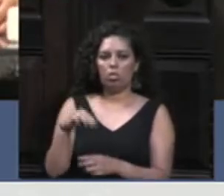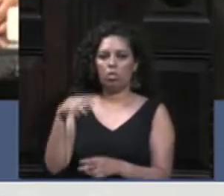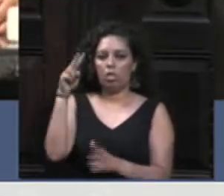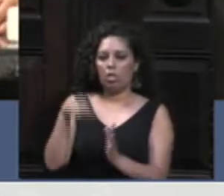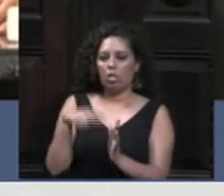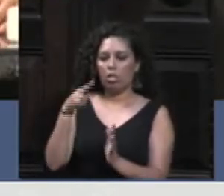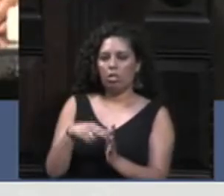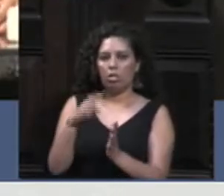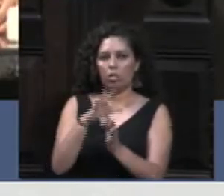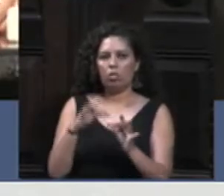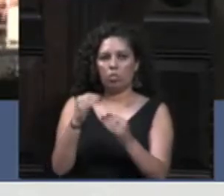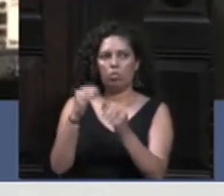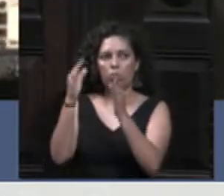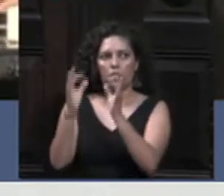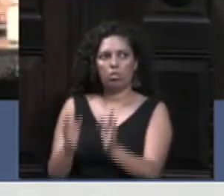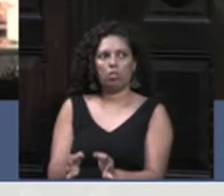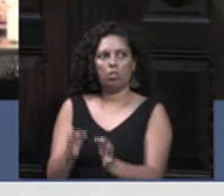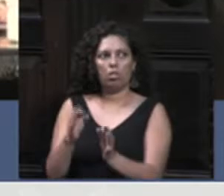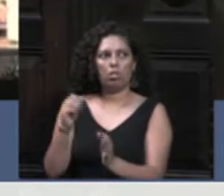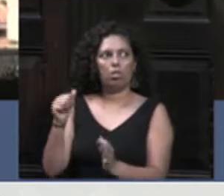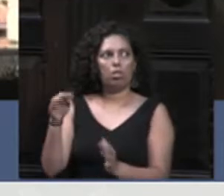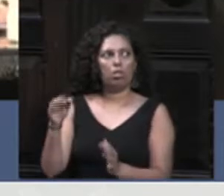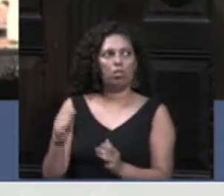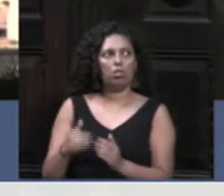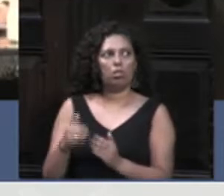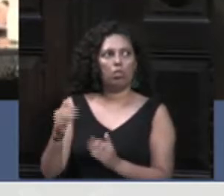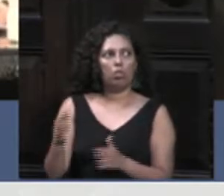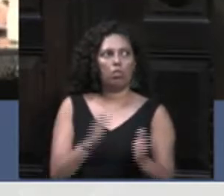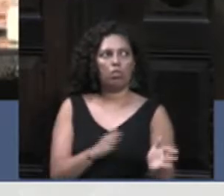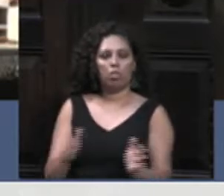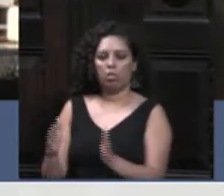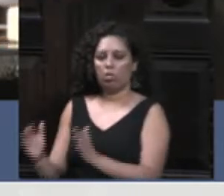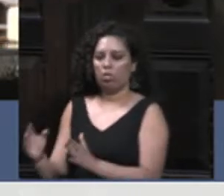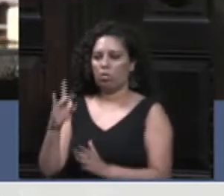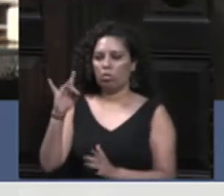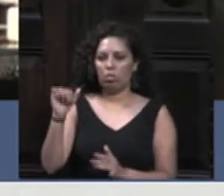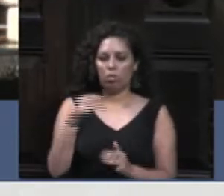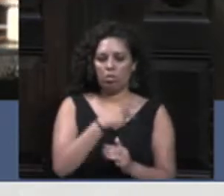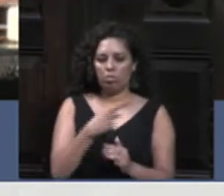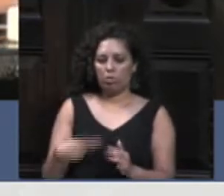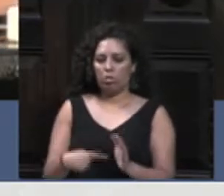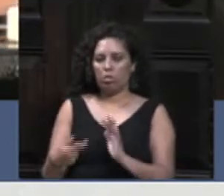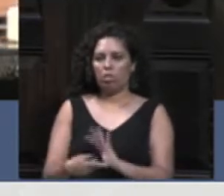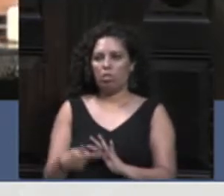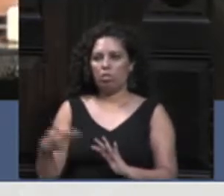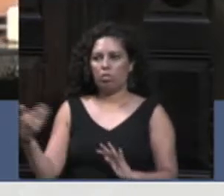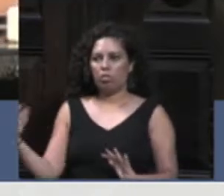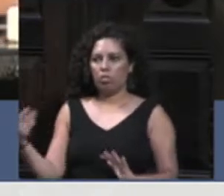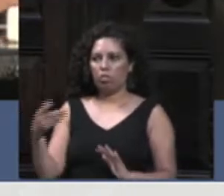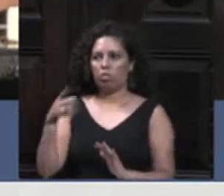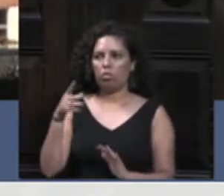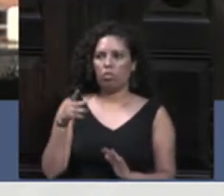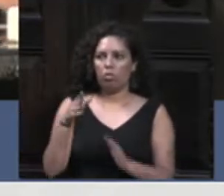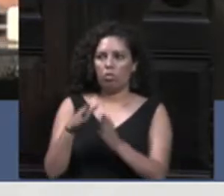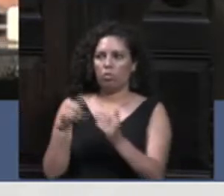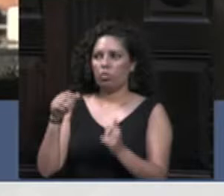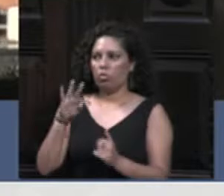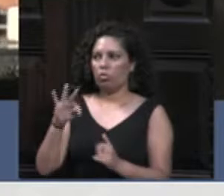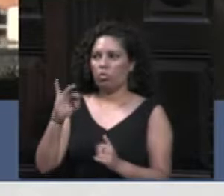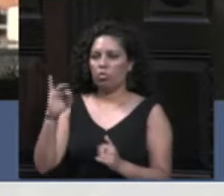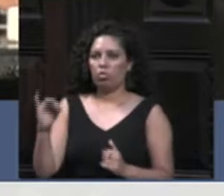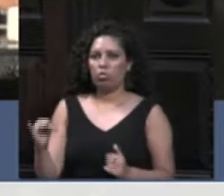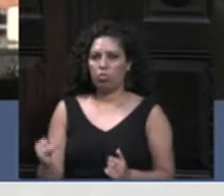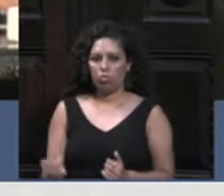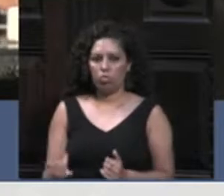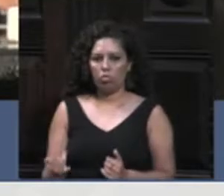e aprovada a ata, passa-se a ordem do dia. A presidência vai retirar a pedido do TJ a primeira mensagem.